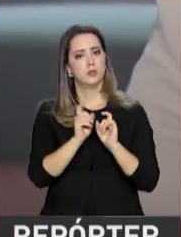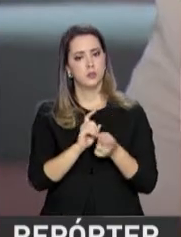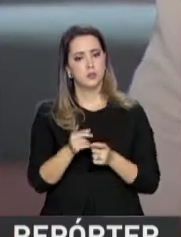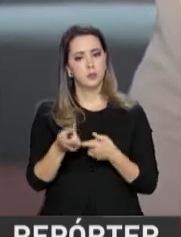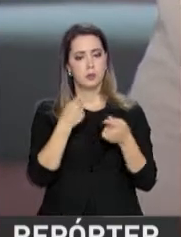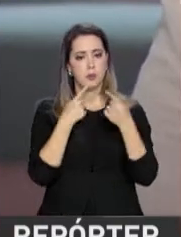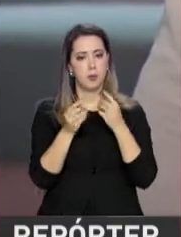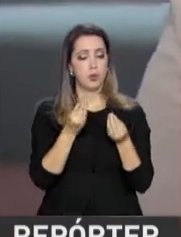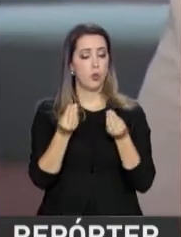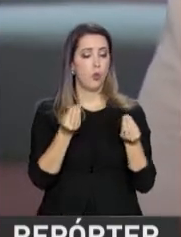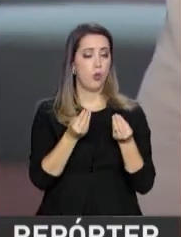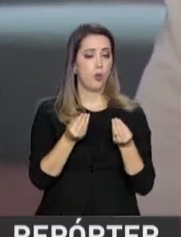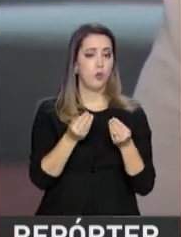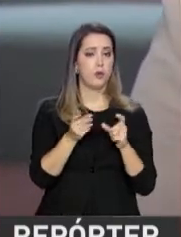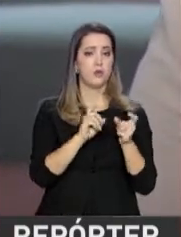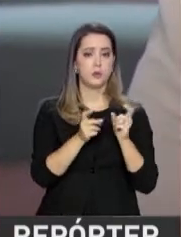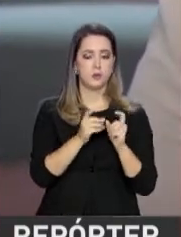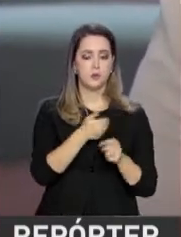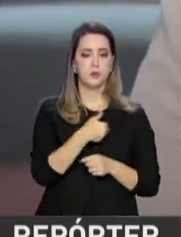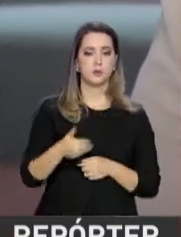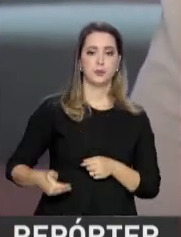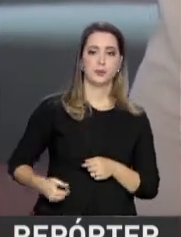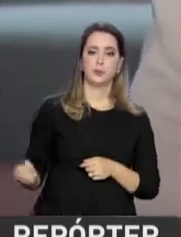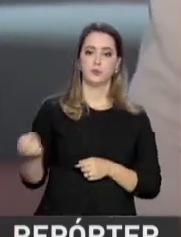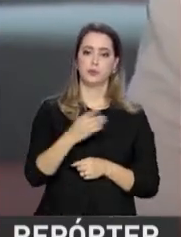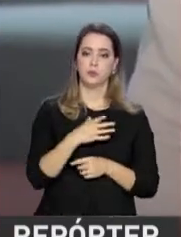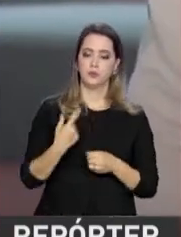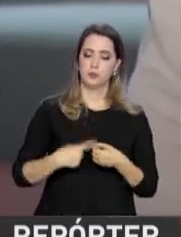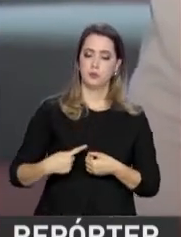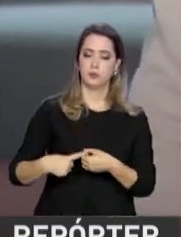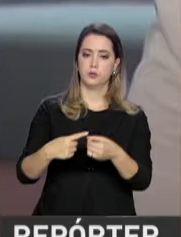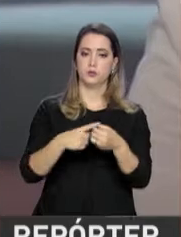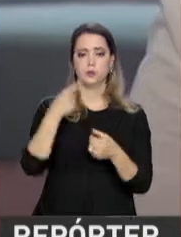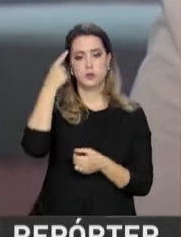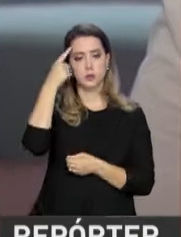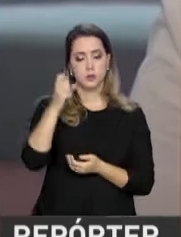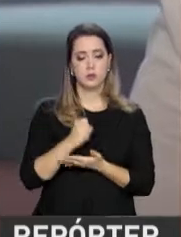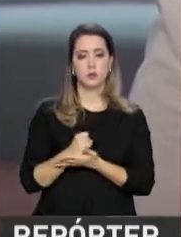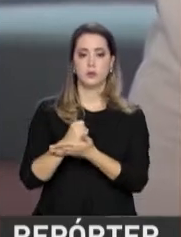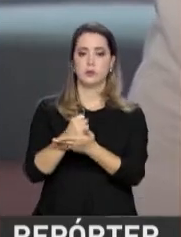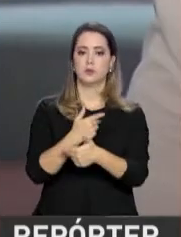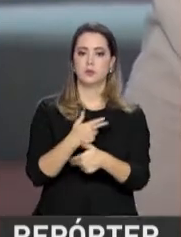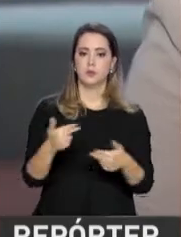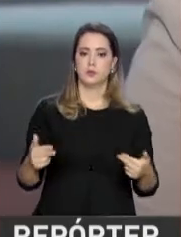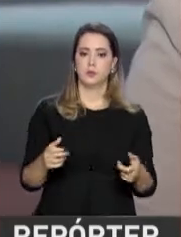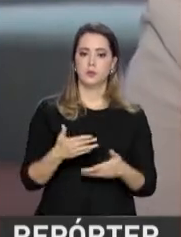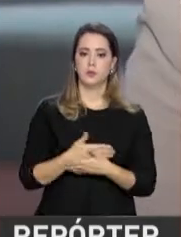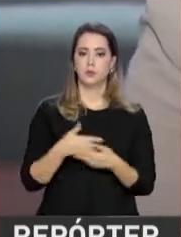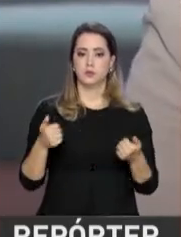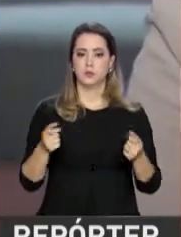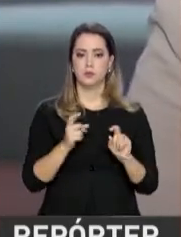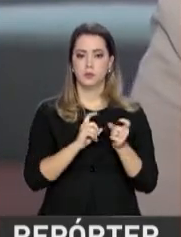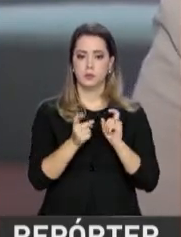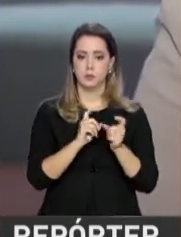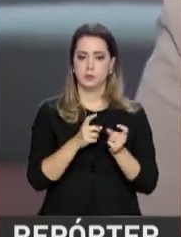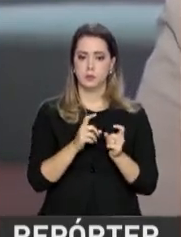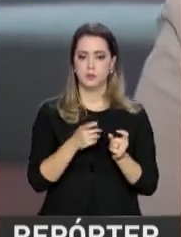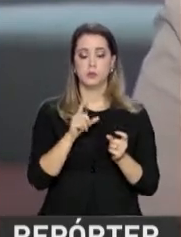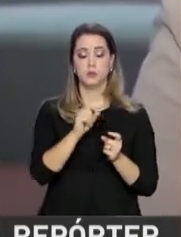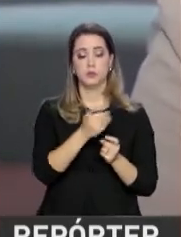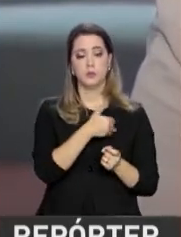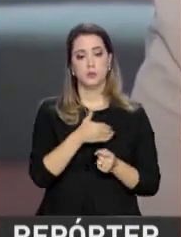pública ea modernização das cidades a idéia é oferecer ferramentas para aumentar a qualidade da administração